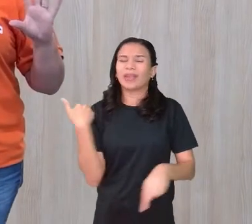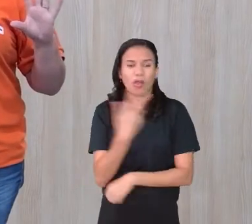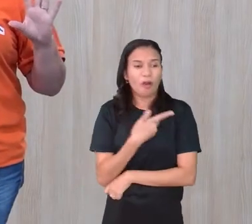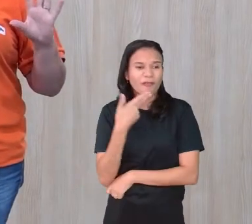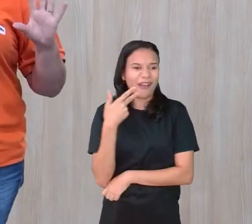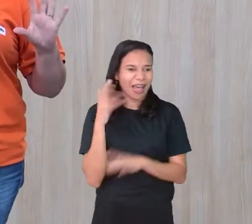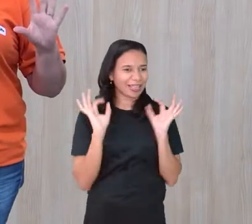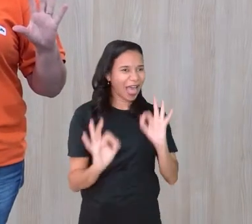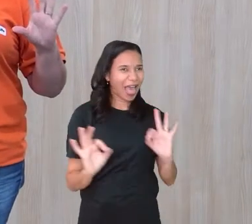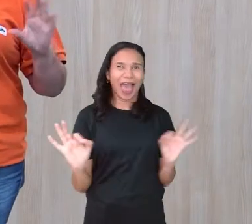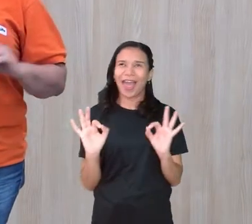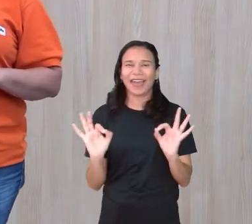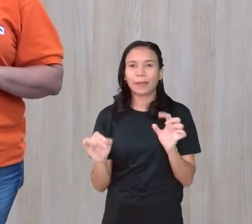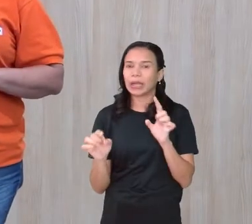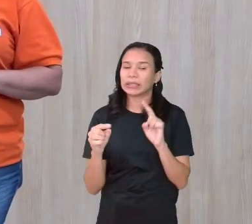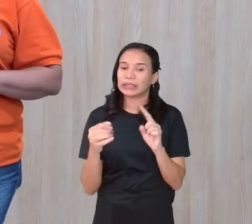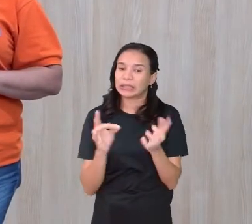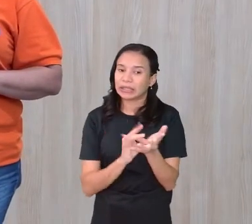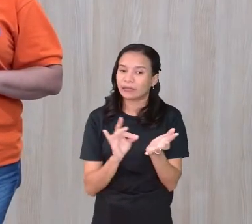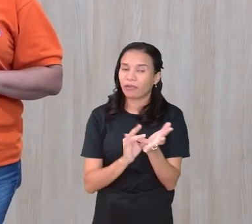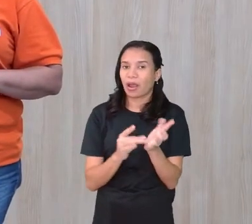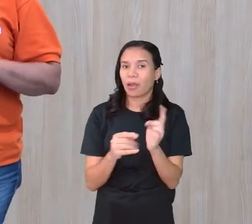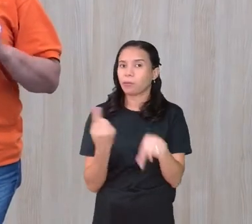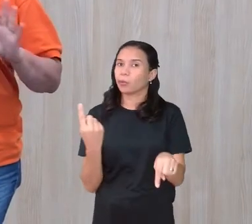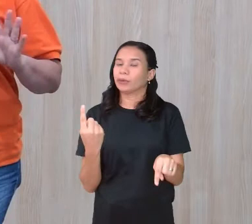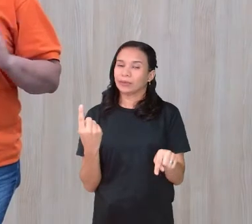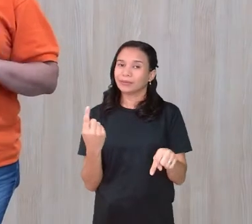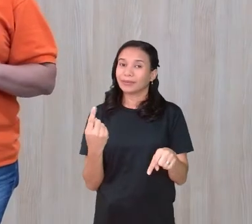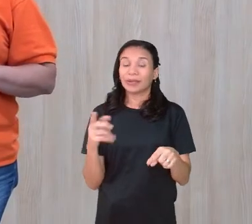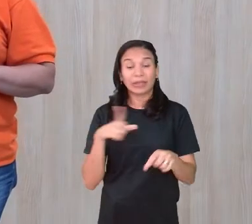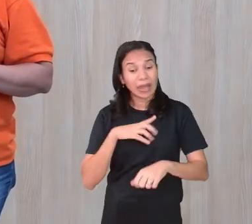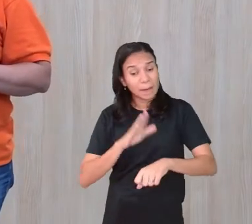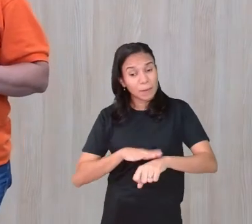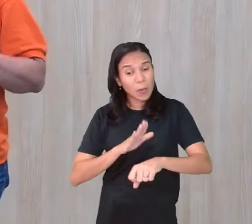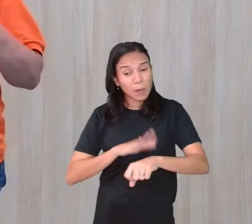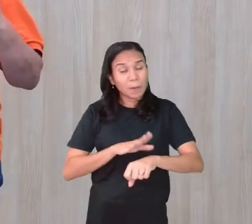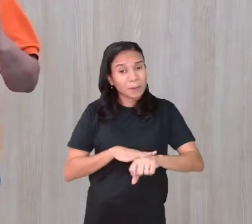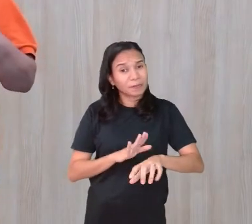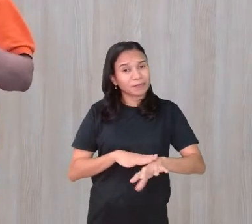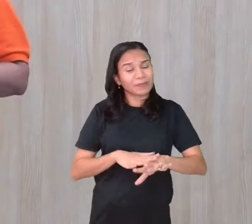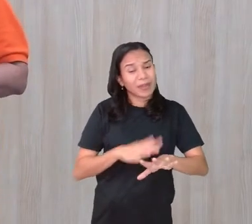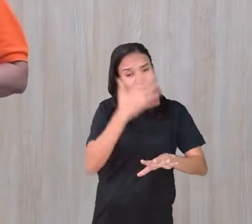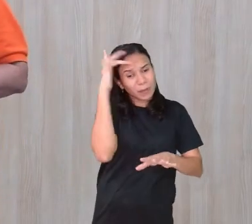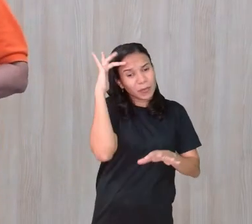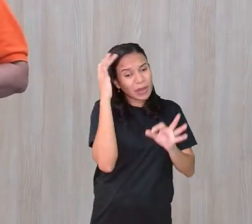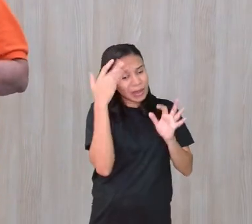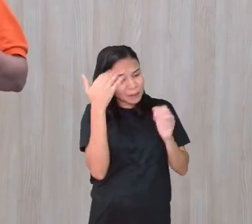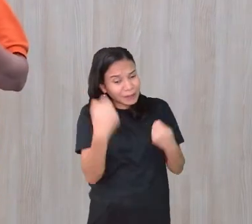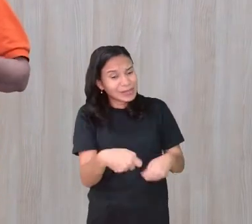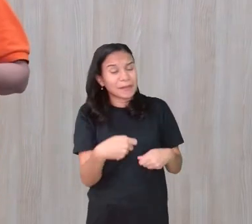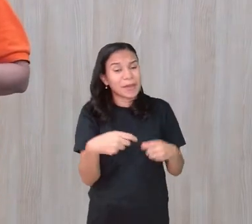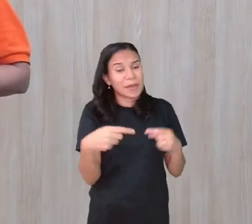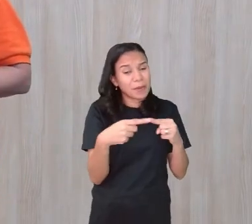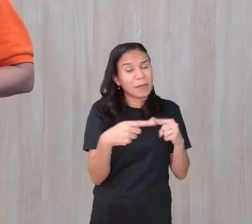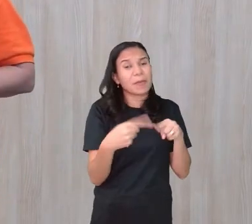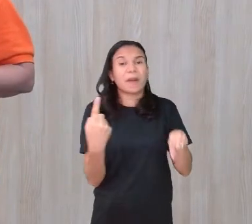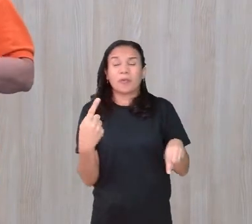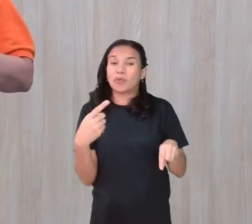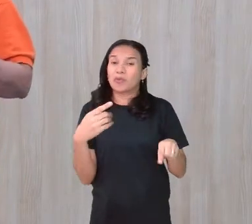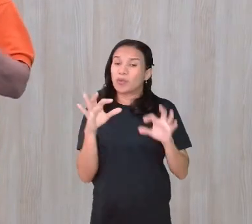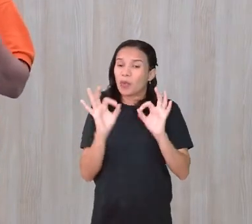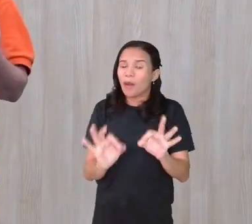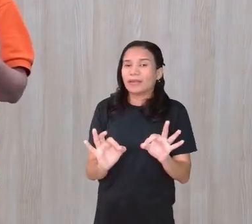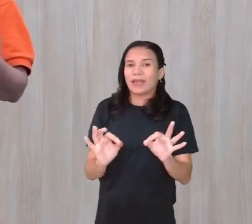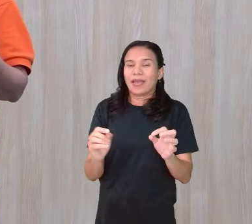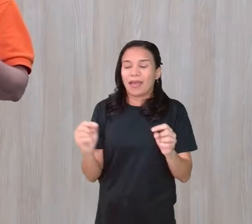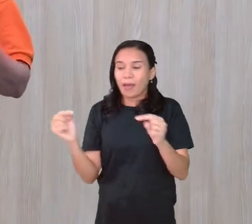que estamos abalando, não é? Na linguagem formal. Mas tem momentos que você deve ser informal, né? Falar